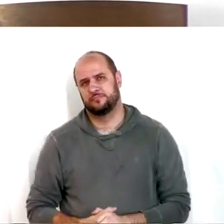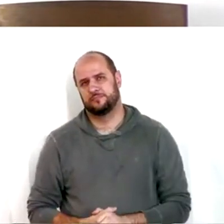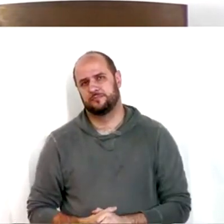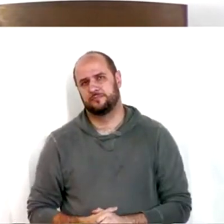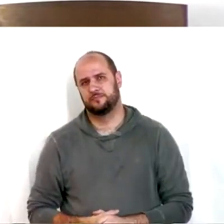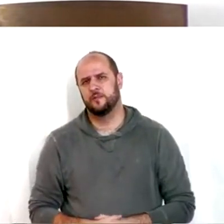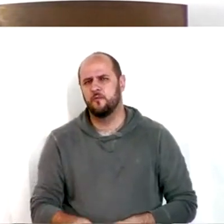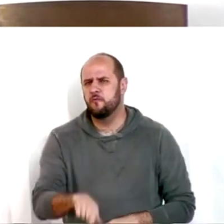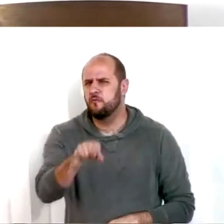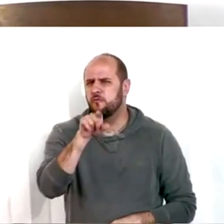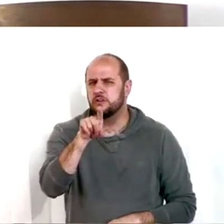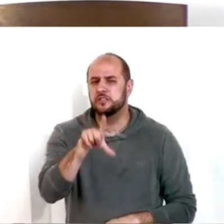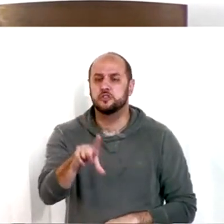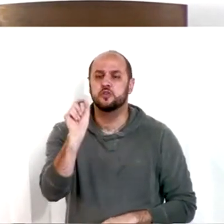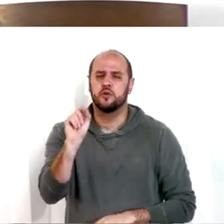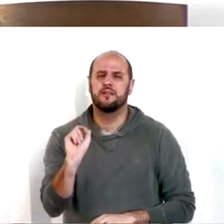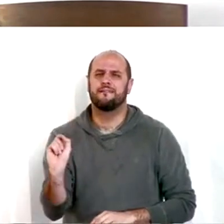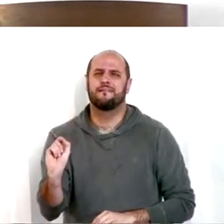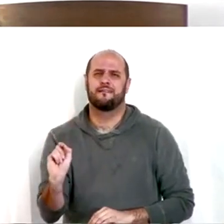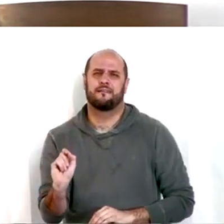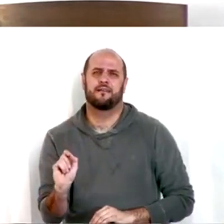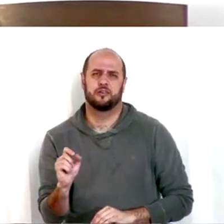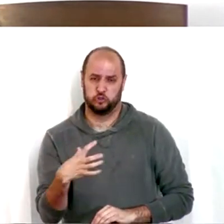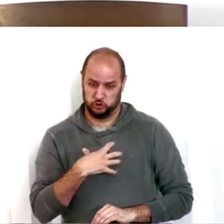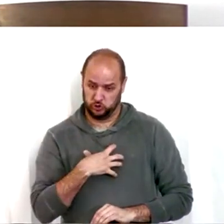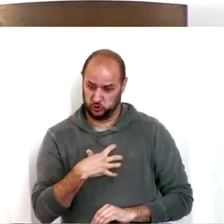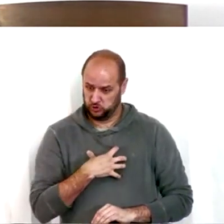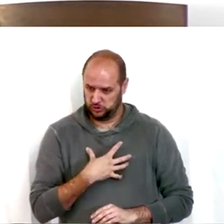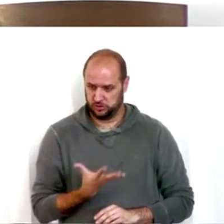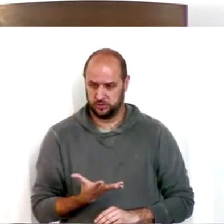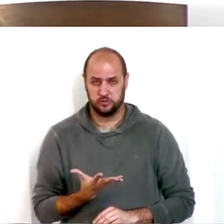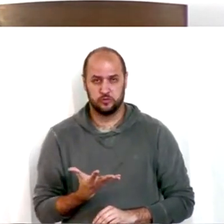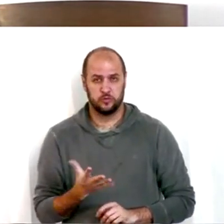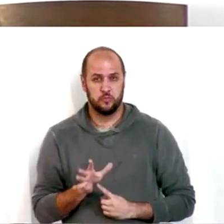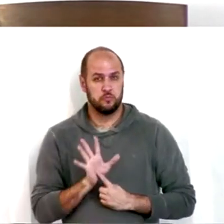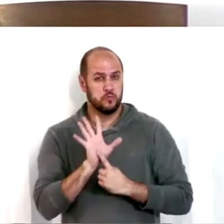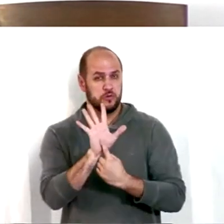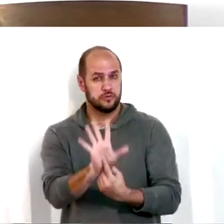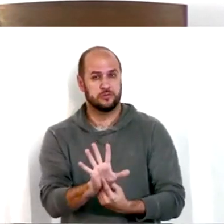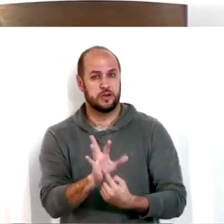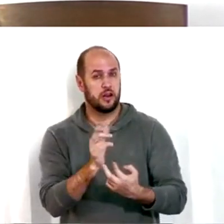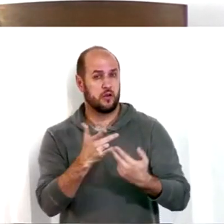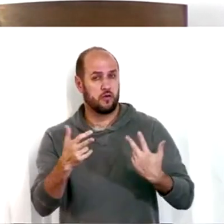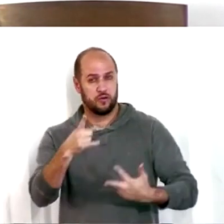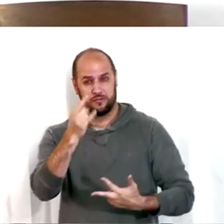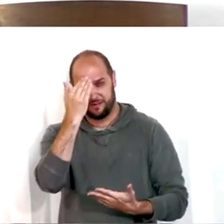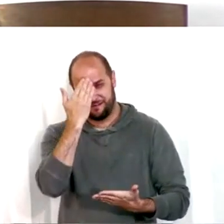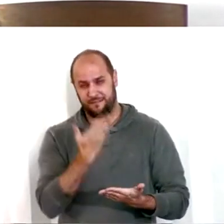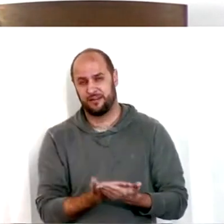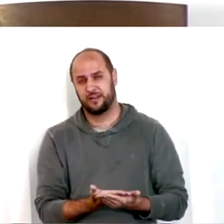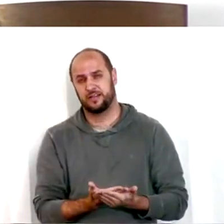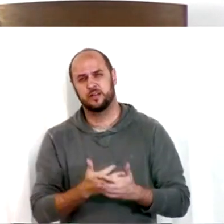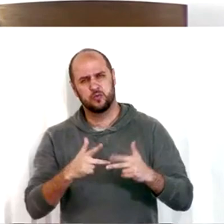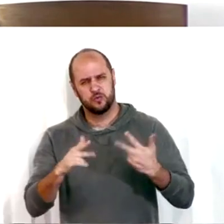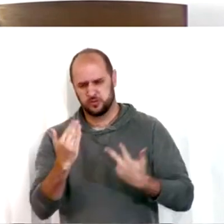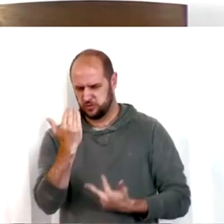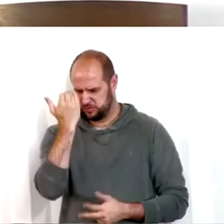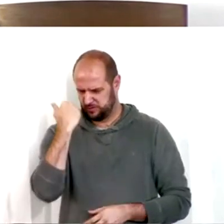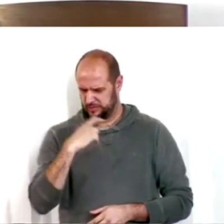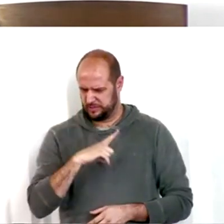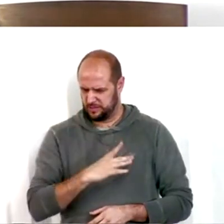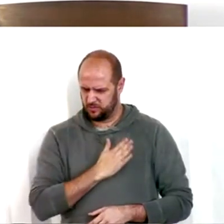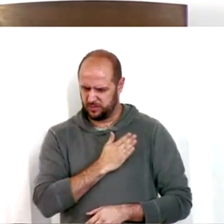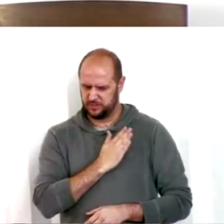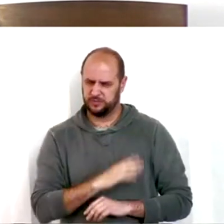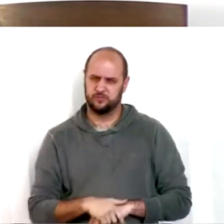O que você faz, a forma como você age, revela aquilo que você acredita, aquilo que está no seu coração.